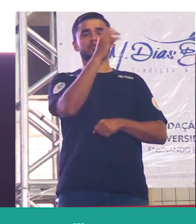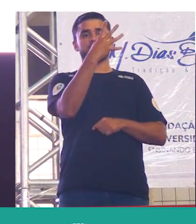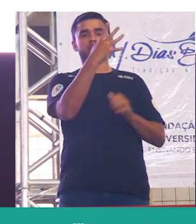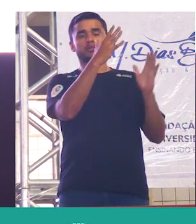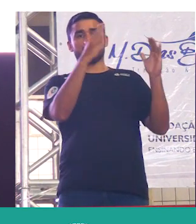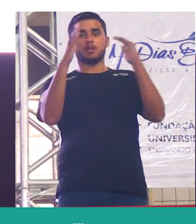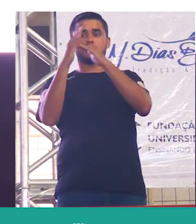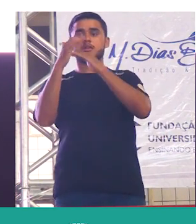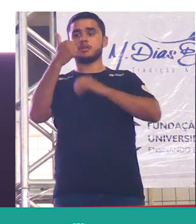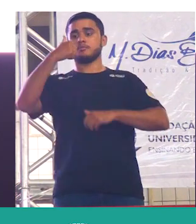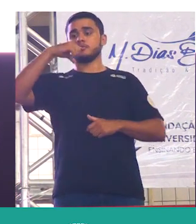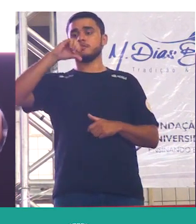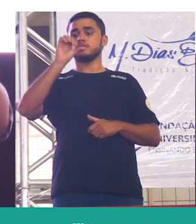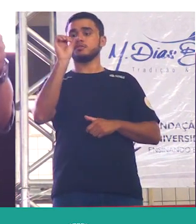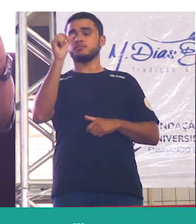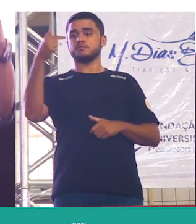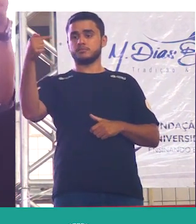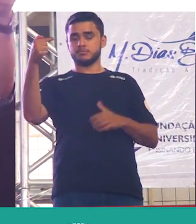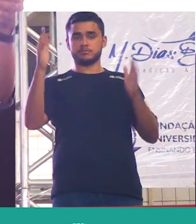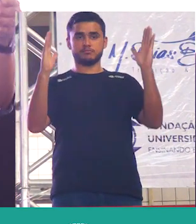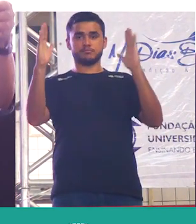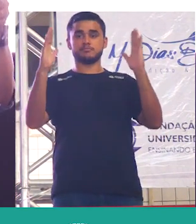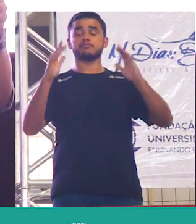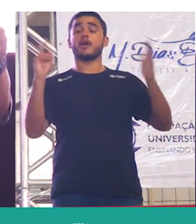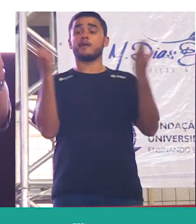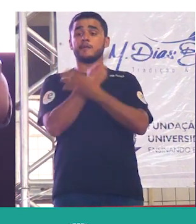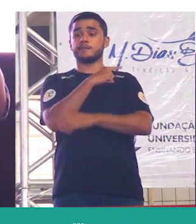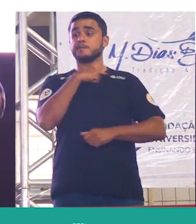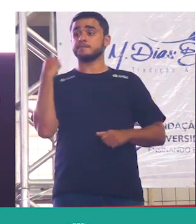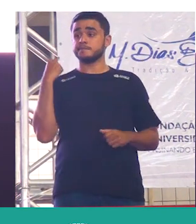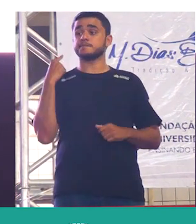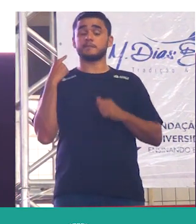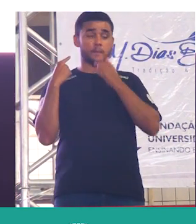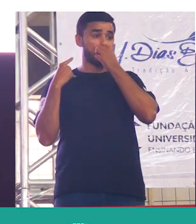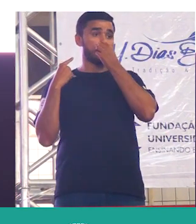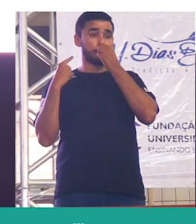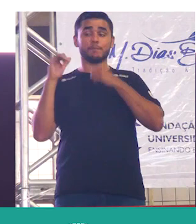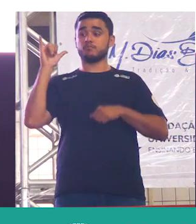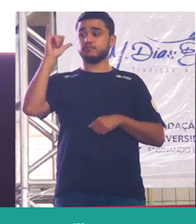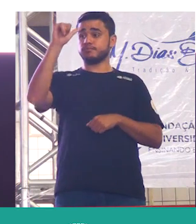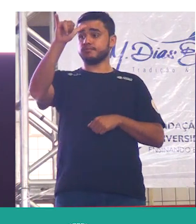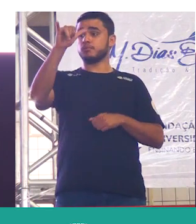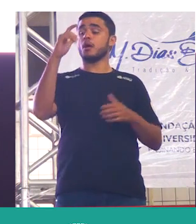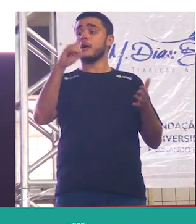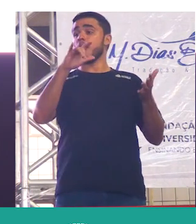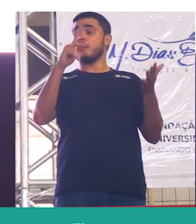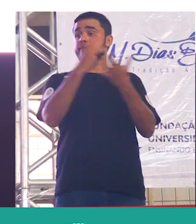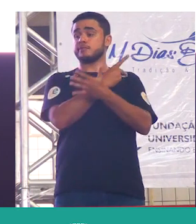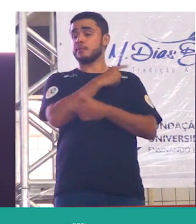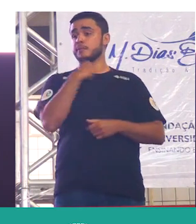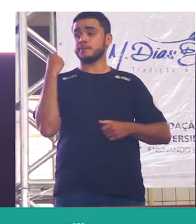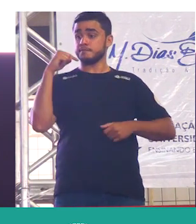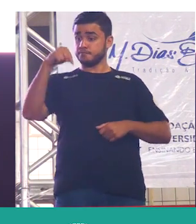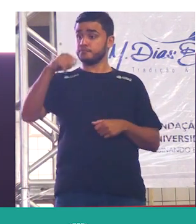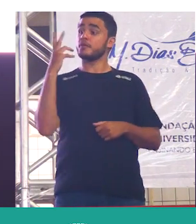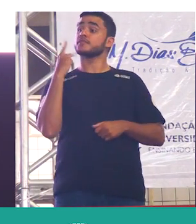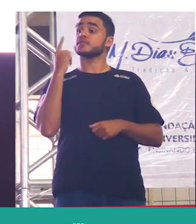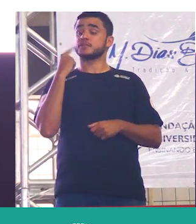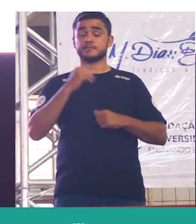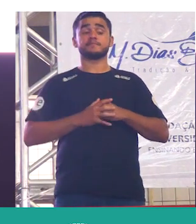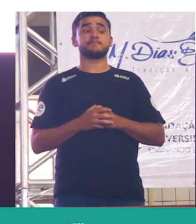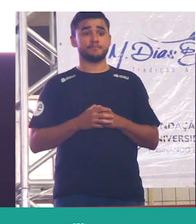até 67. Ele morreu vítima de um acidente aéreo, aqui em Fortaleza,